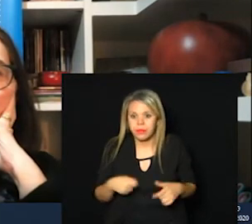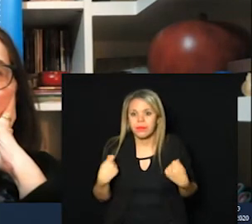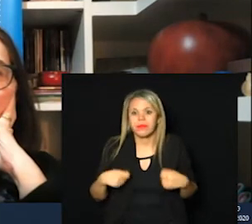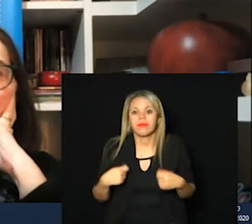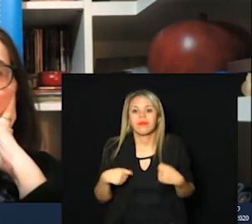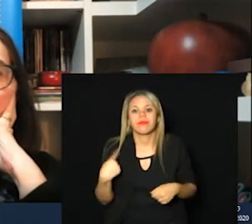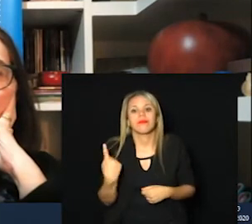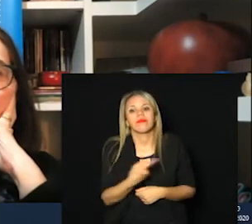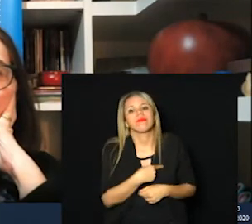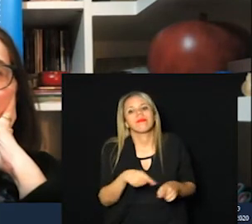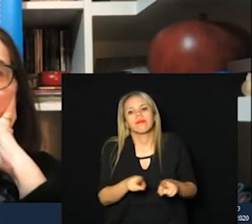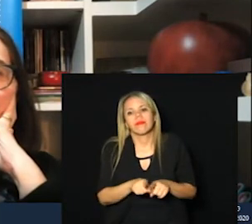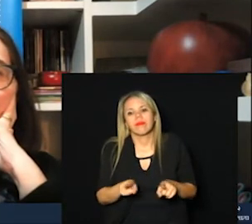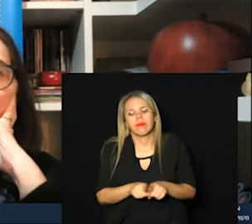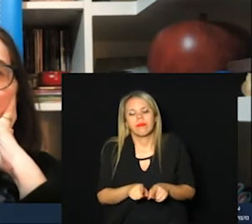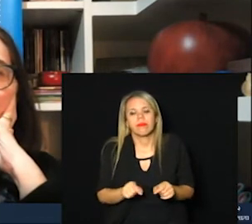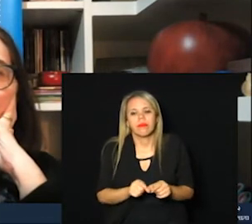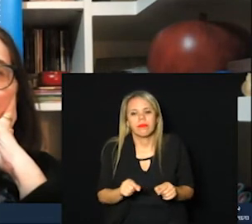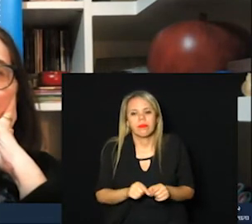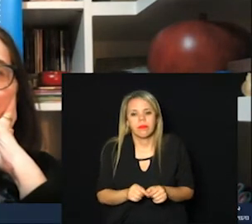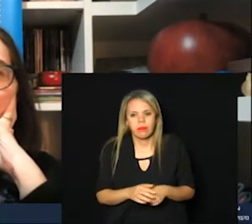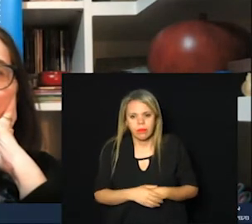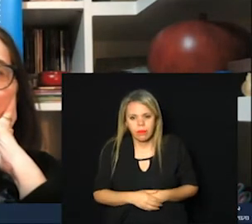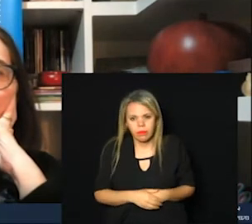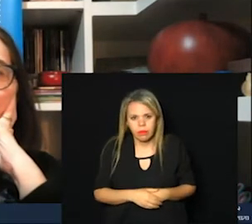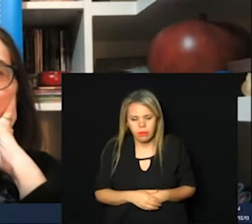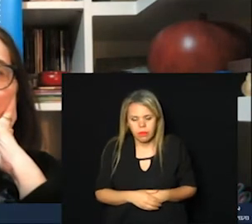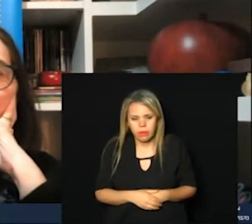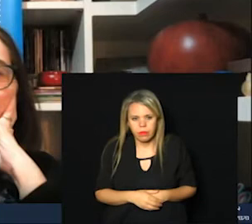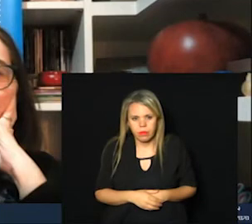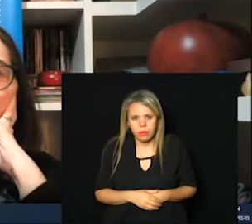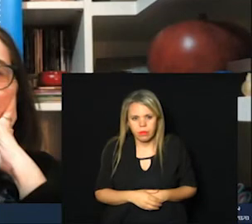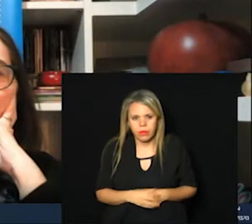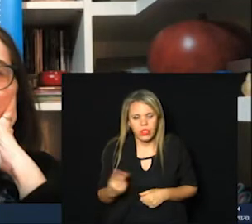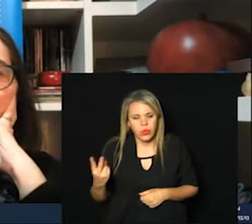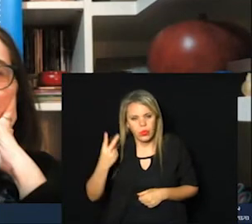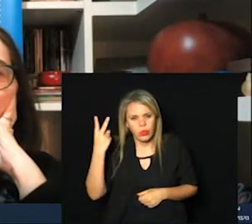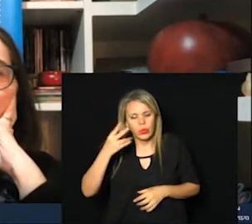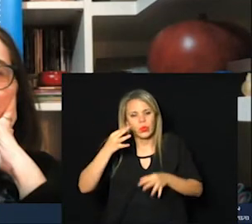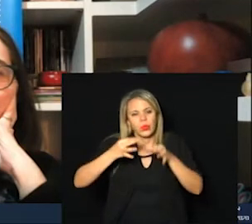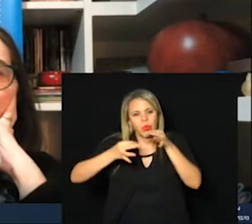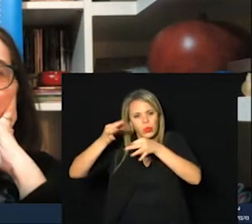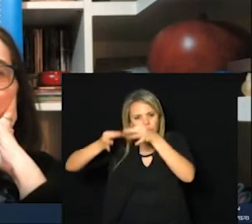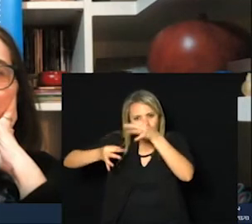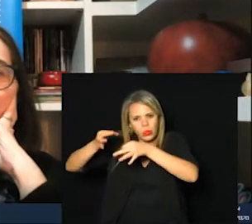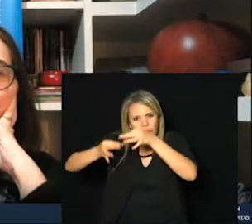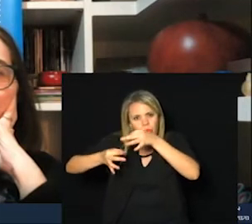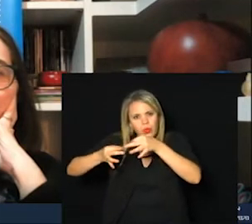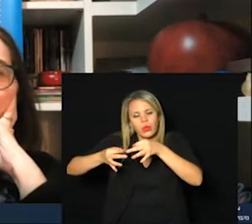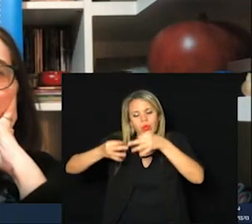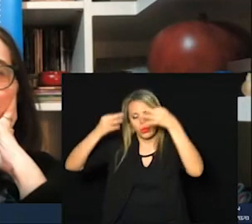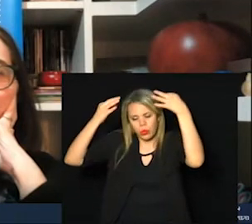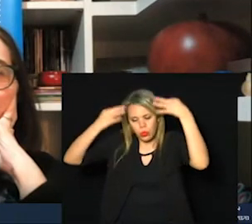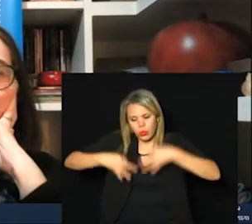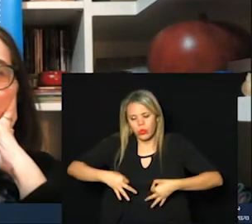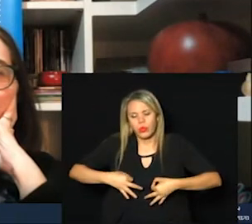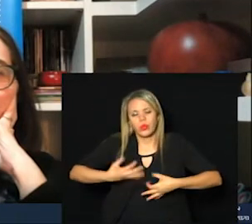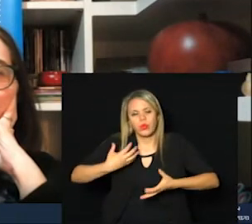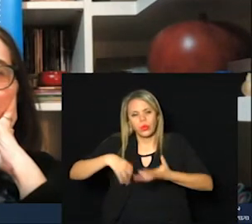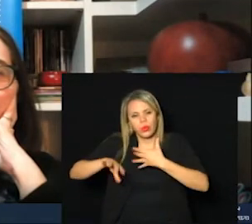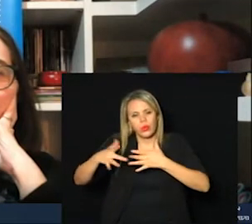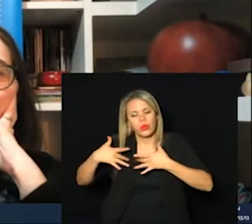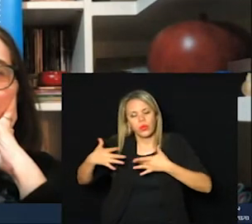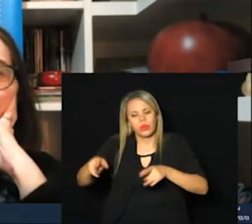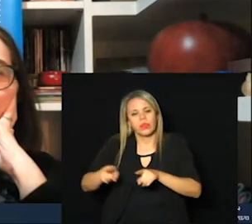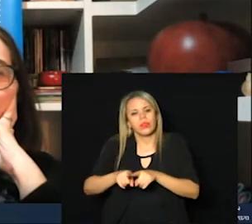Precisamos também envolver as virtudes da justiça, da honestidade, da compaixão. É necessária uma educação para a paz